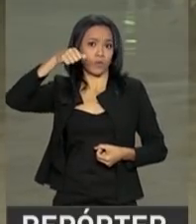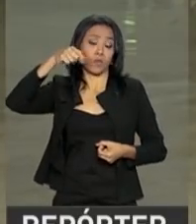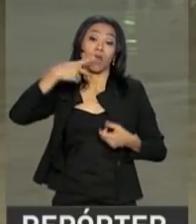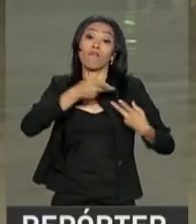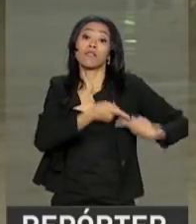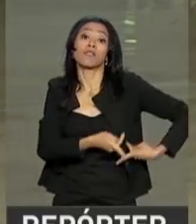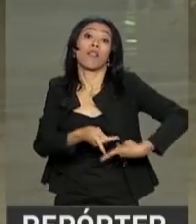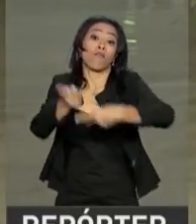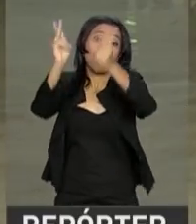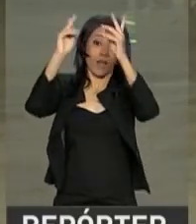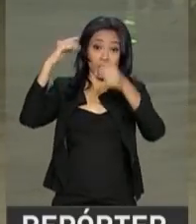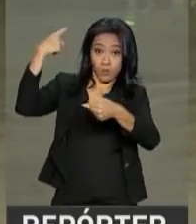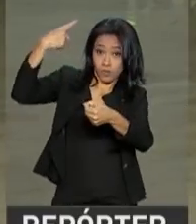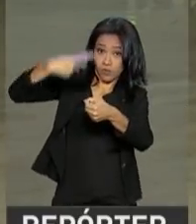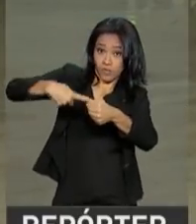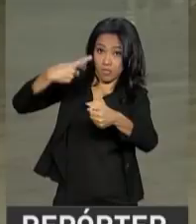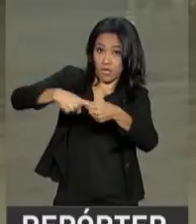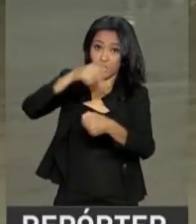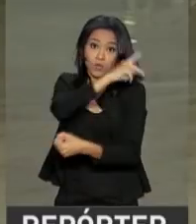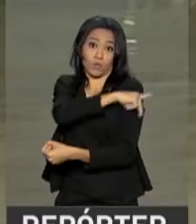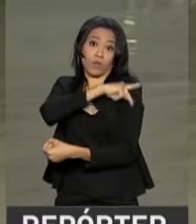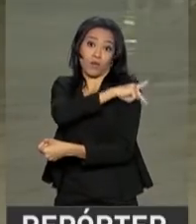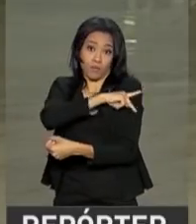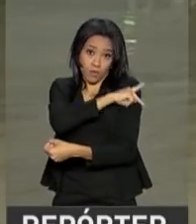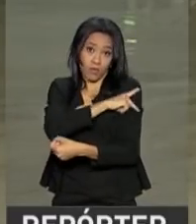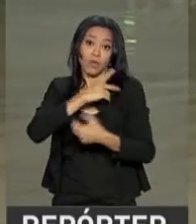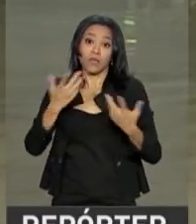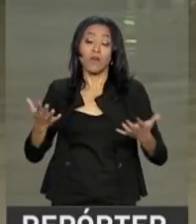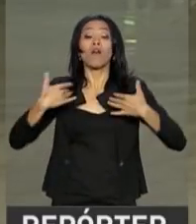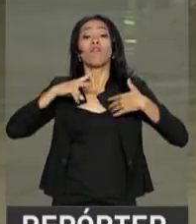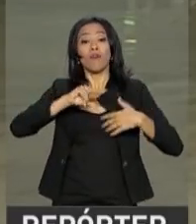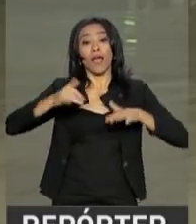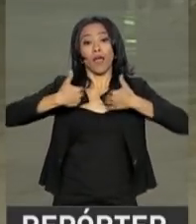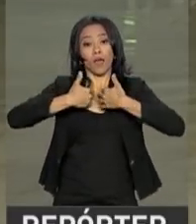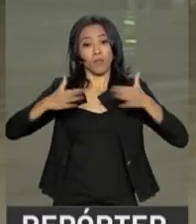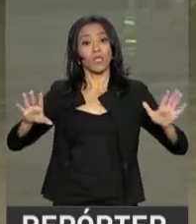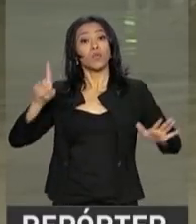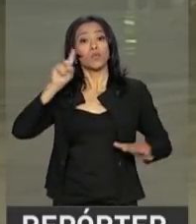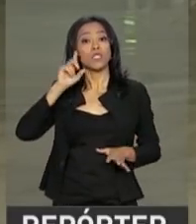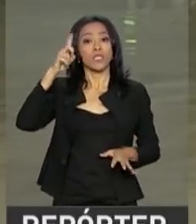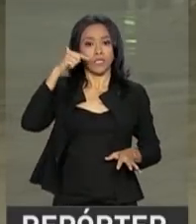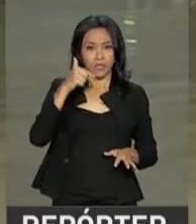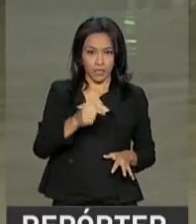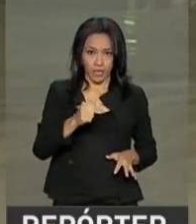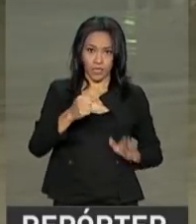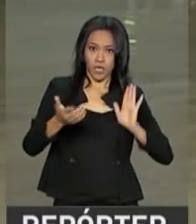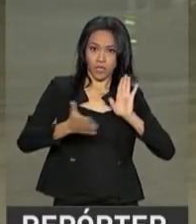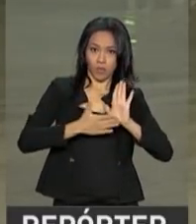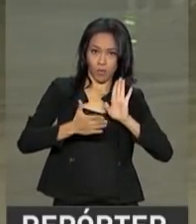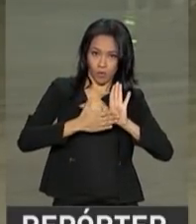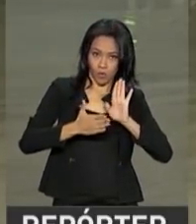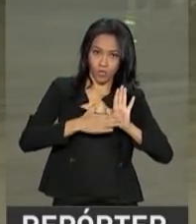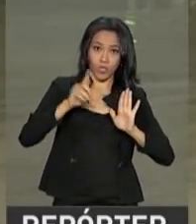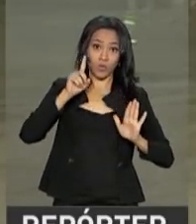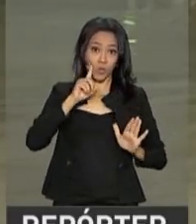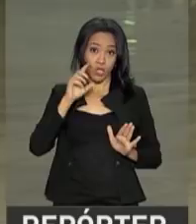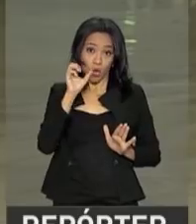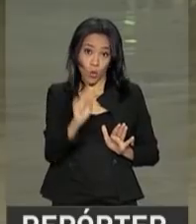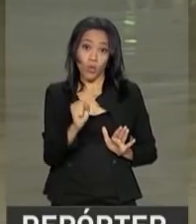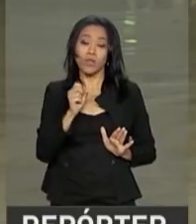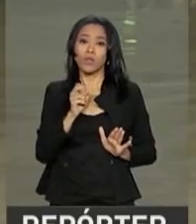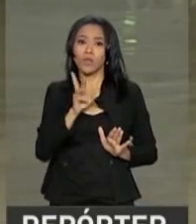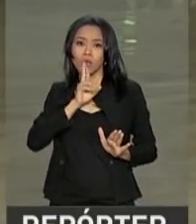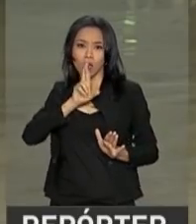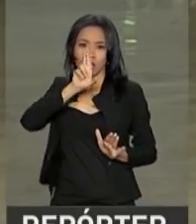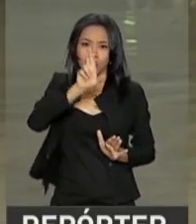no Piauí. A habilitação da chamada será aberta a partir do dia 7, a entrega das propostas no dia 8 e o resultado sai